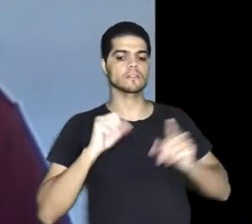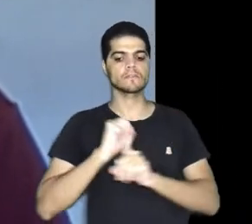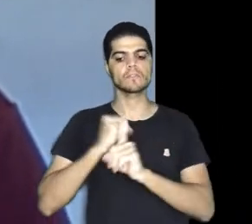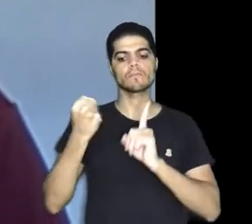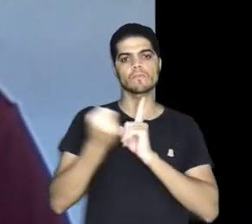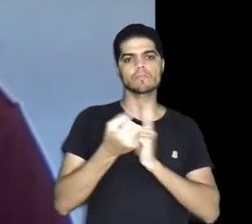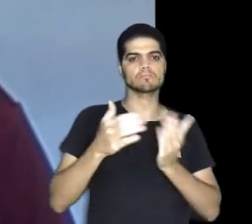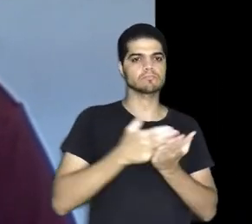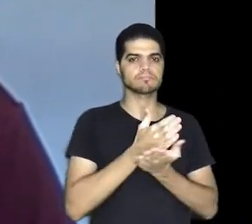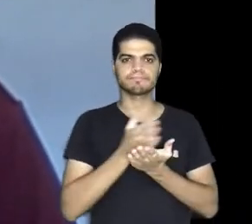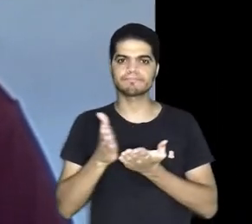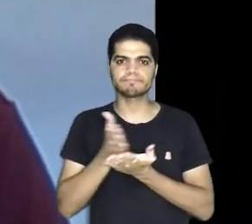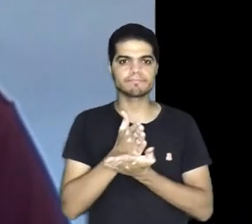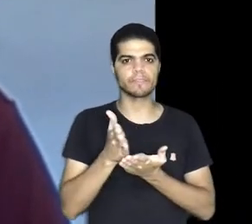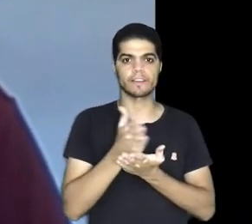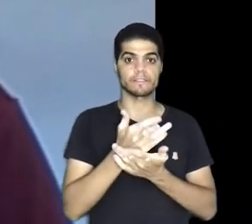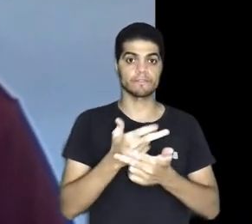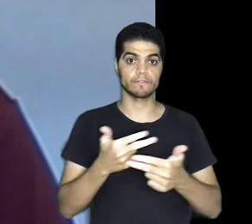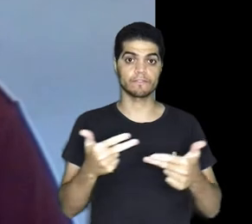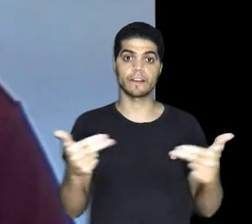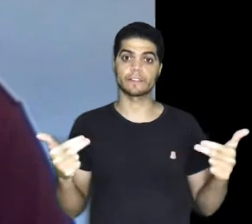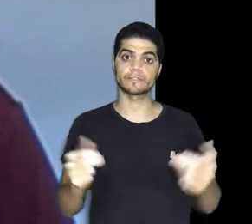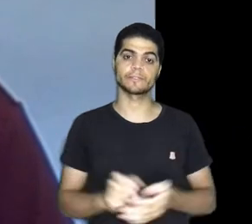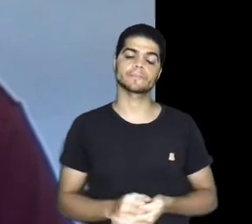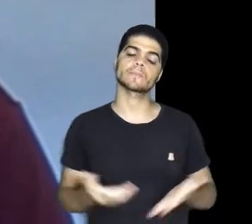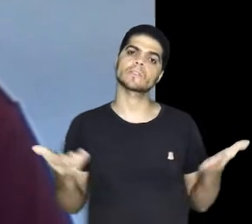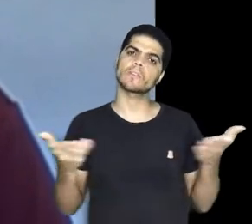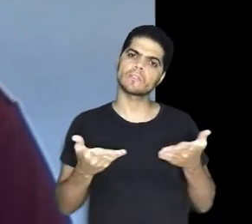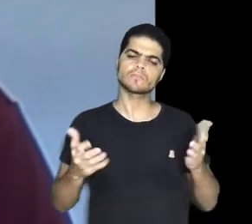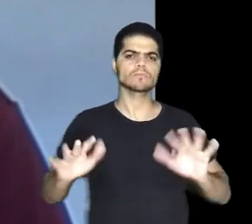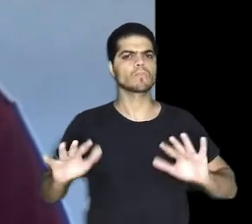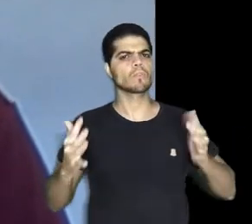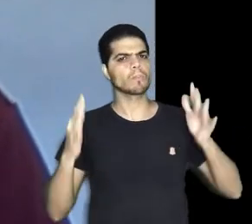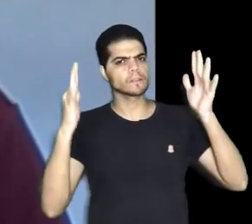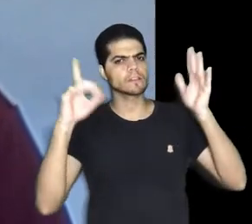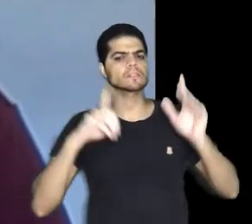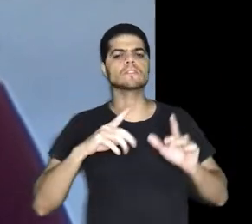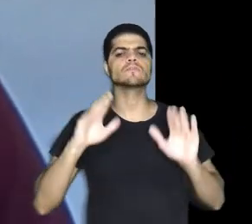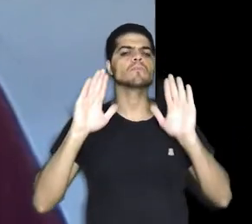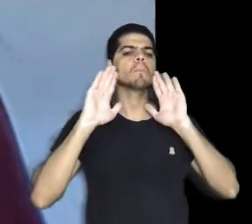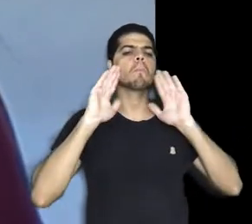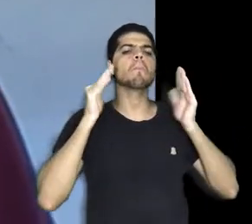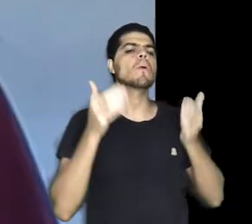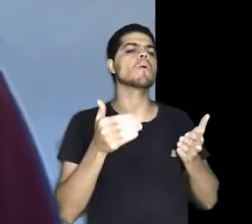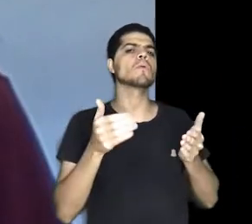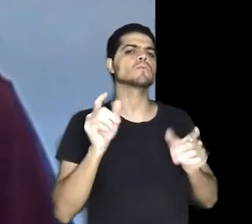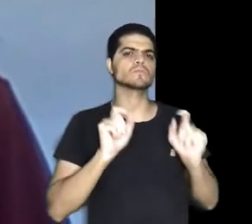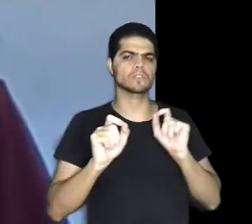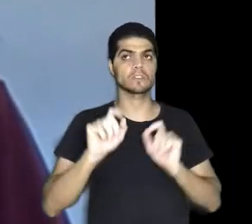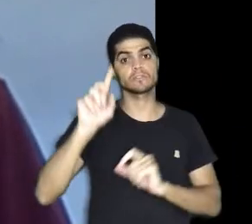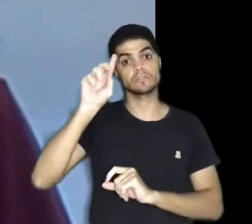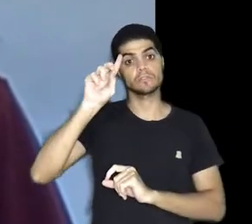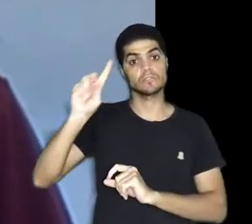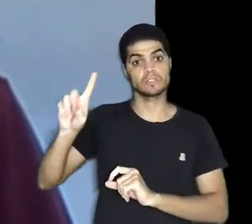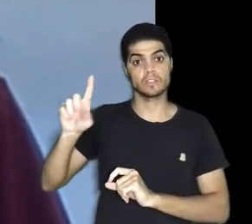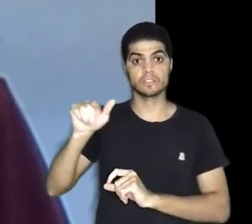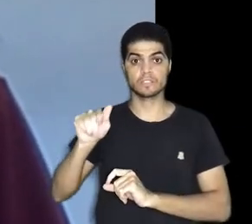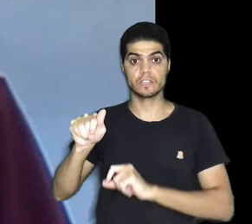da sociedade. Mas o mote dessas comemorações se concentrou na ideia de que, se o